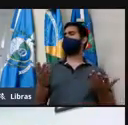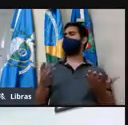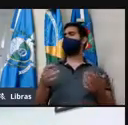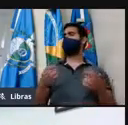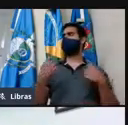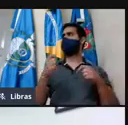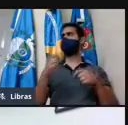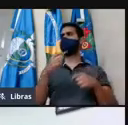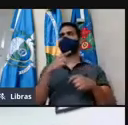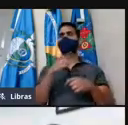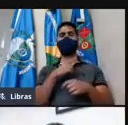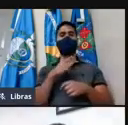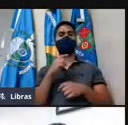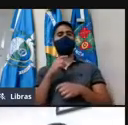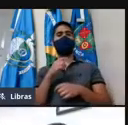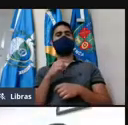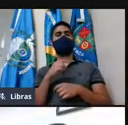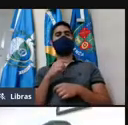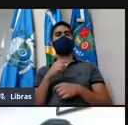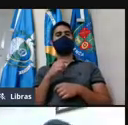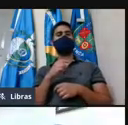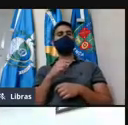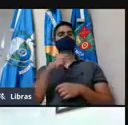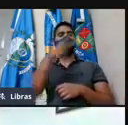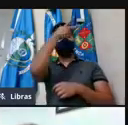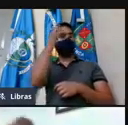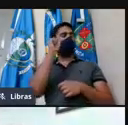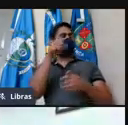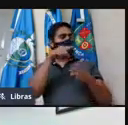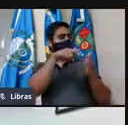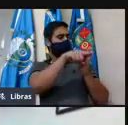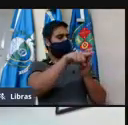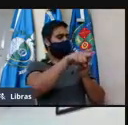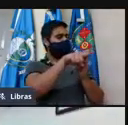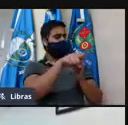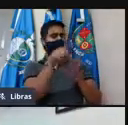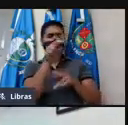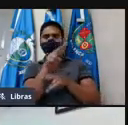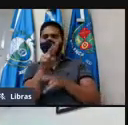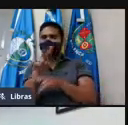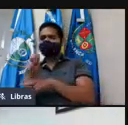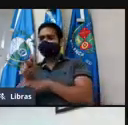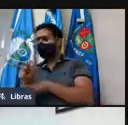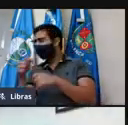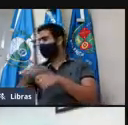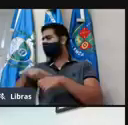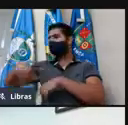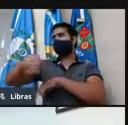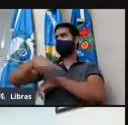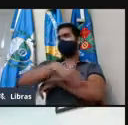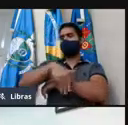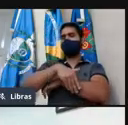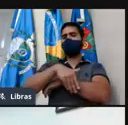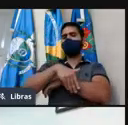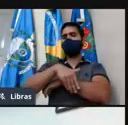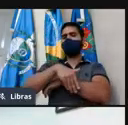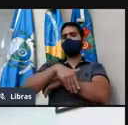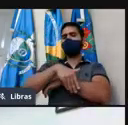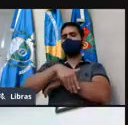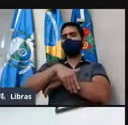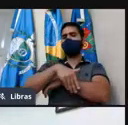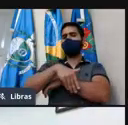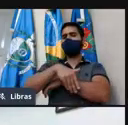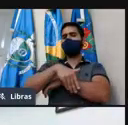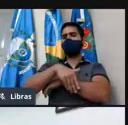tem que ter do poder público é uma fiscalização mais a contento, uma fiscalização na rua, para que ele